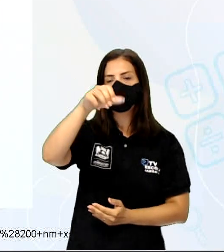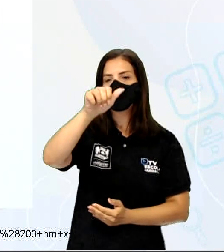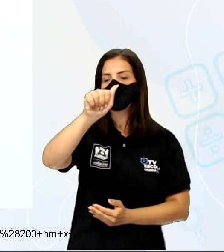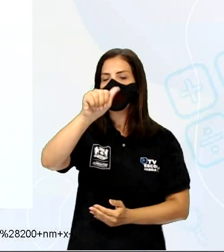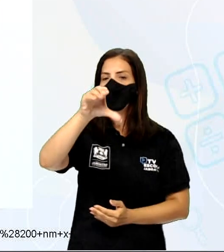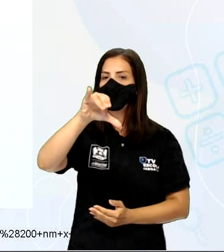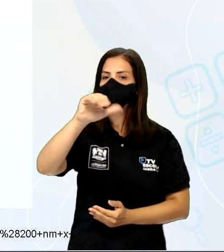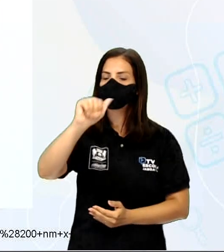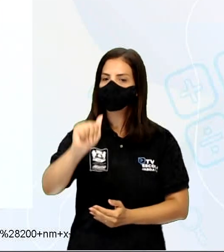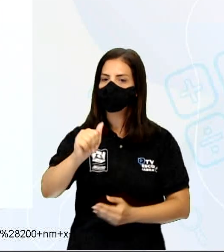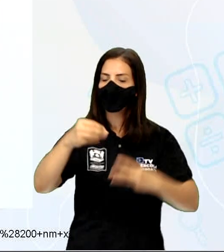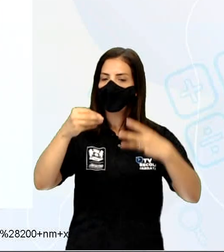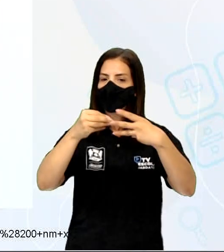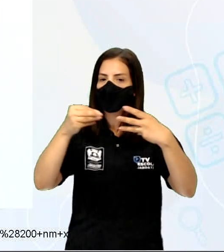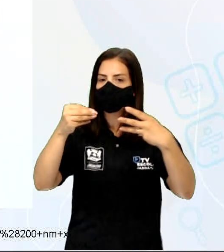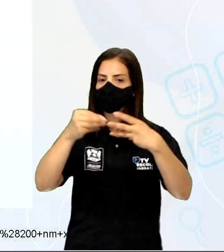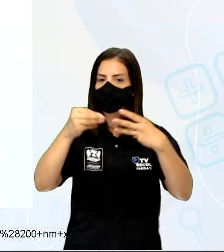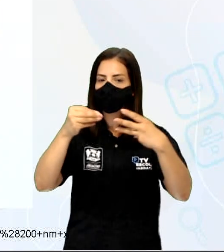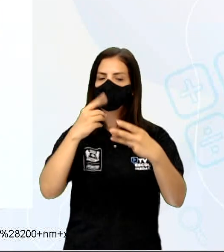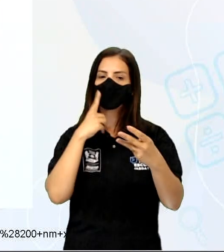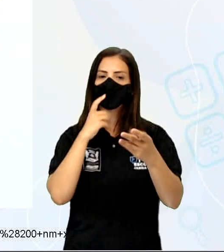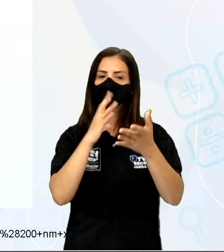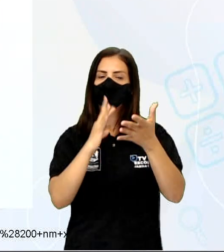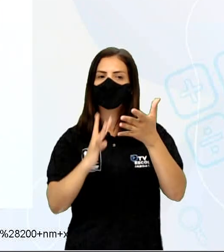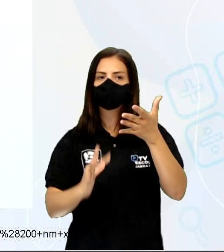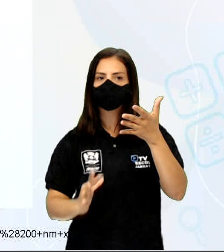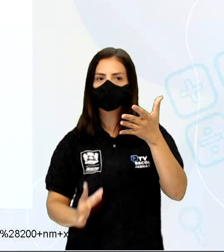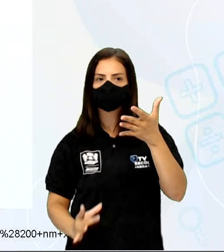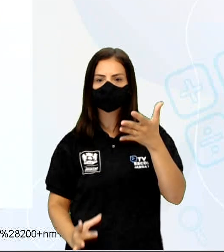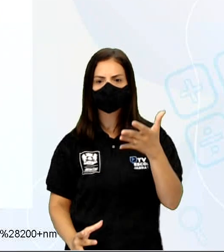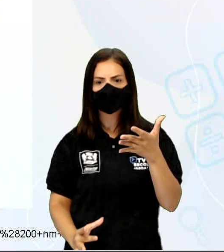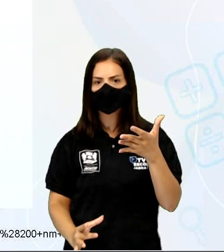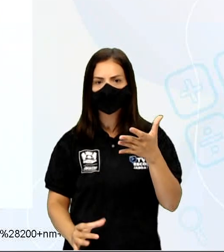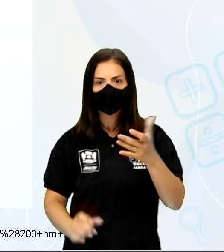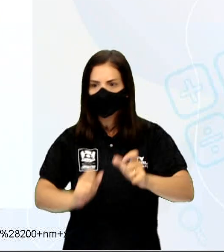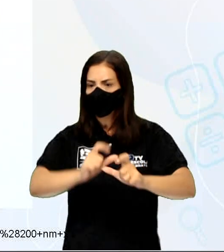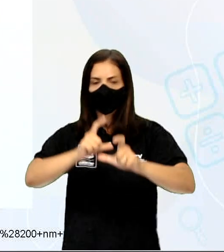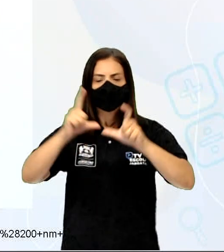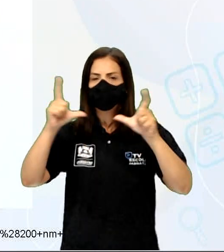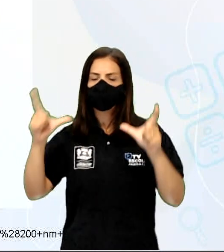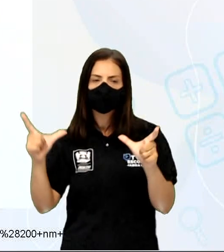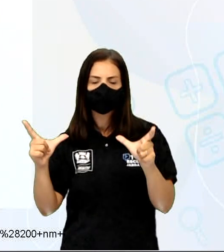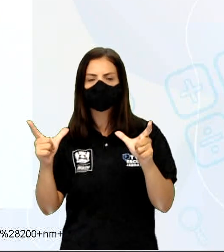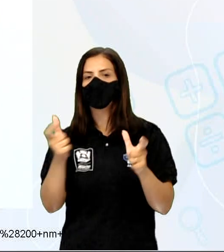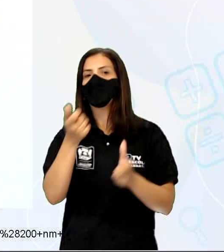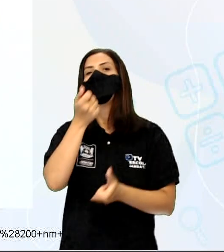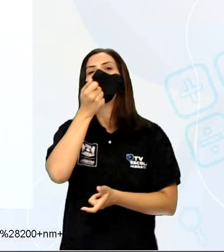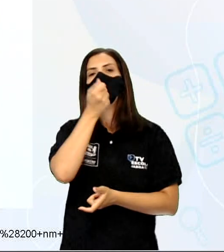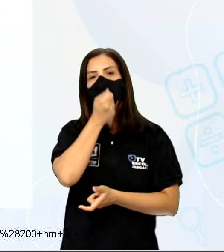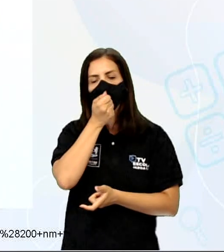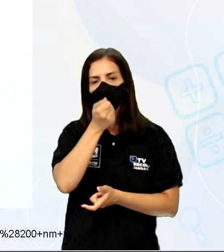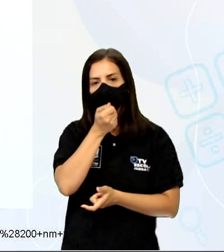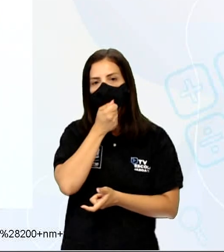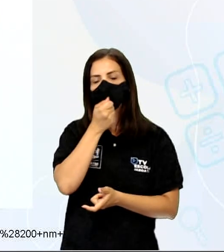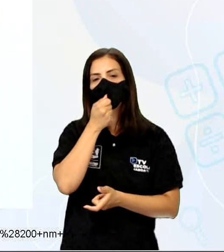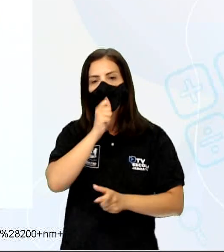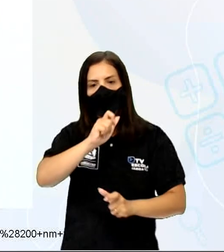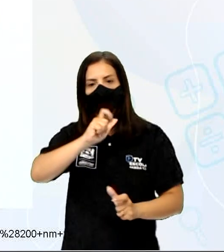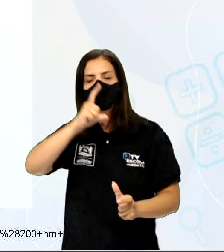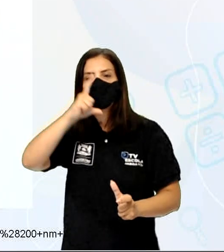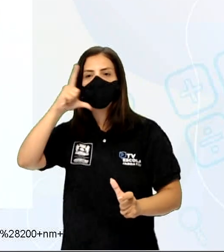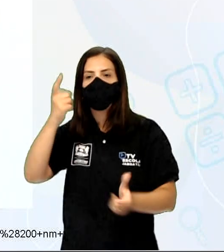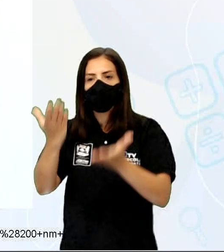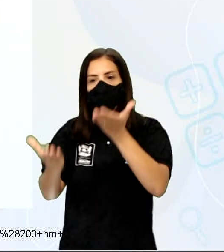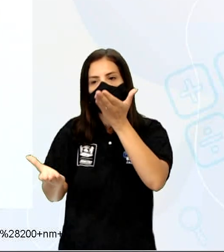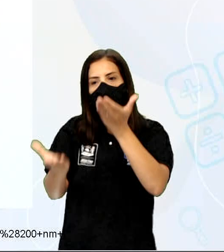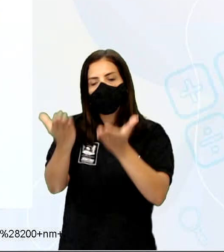célula eucarionte. A hemácia não é nem a maior célula eucarionte que existe, e ainda assim ela é bem maior do que uma bactéria,